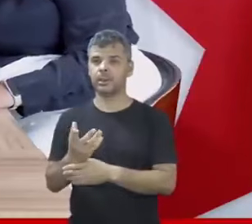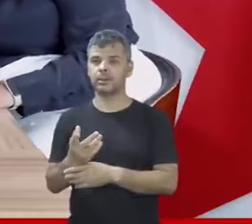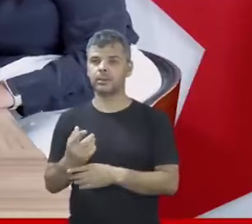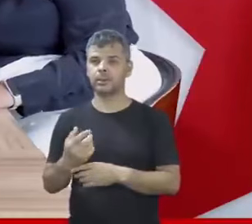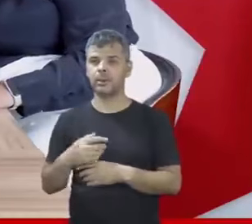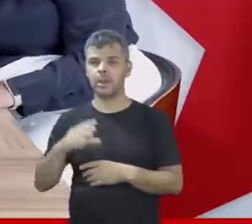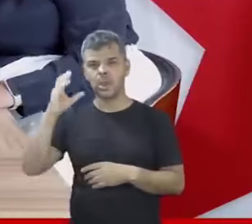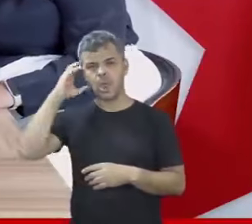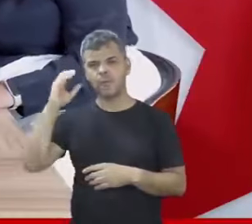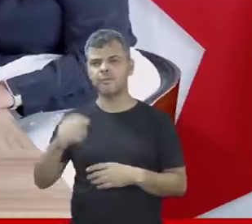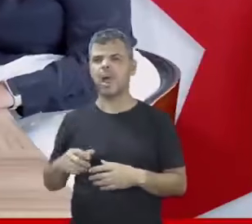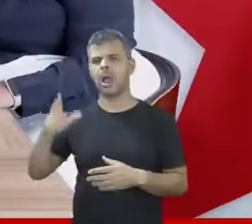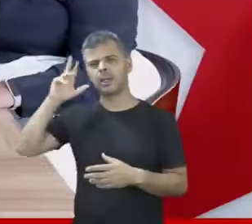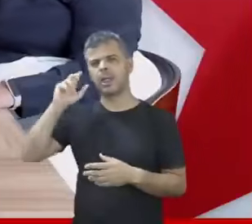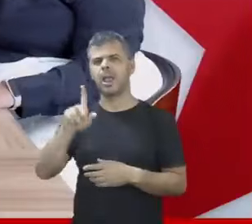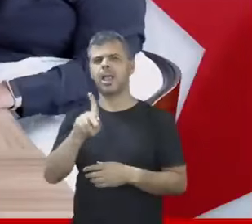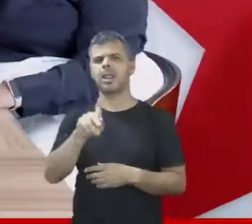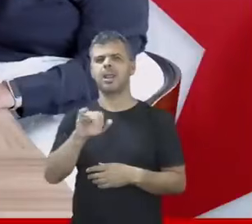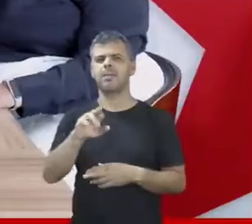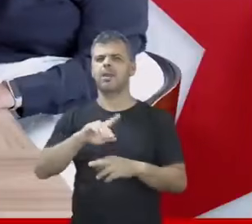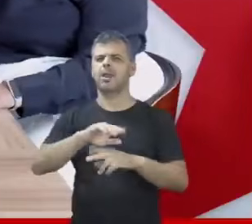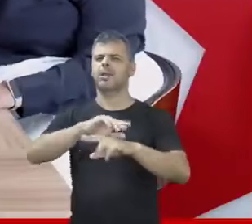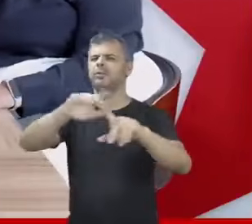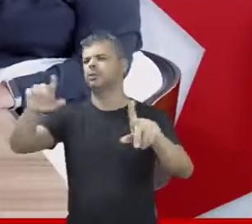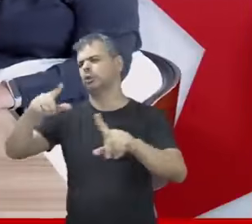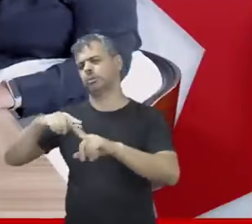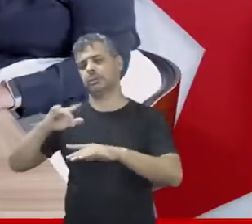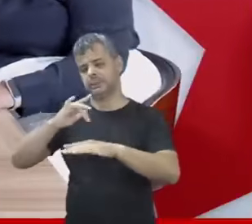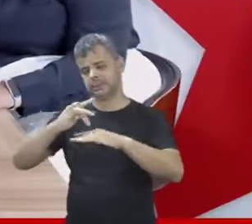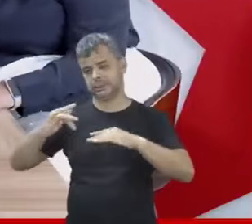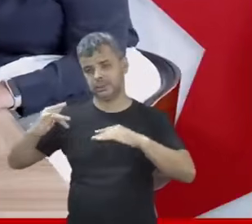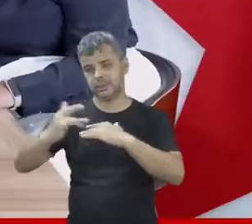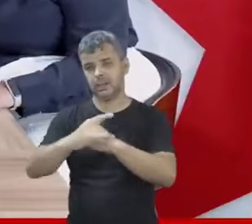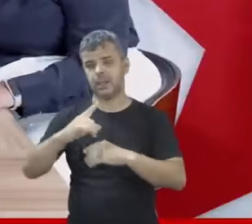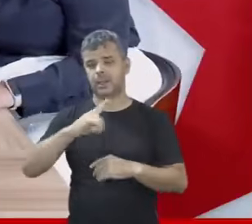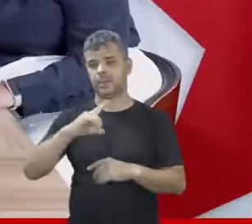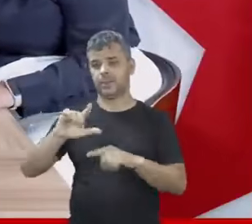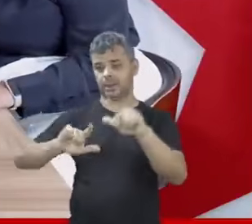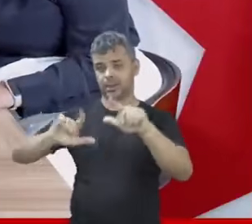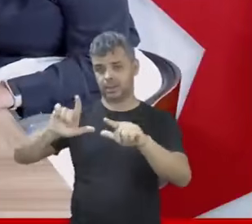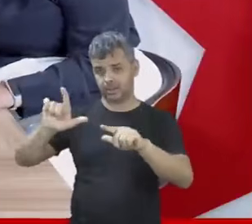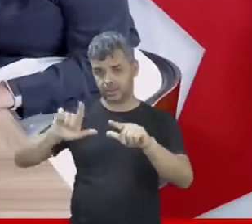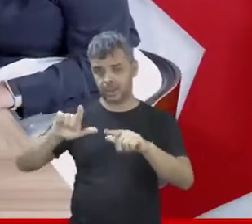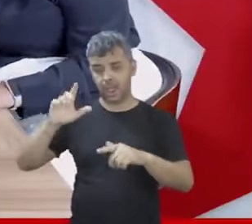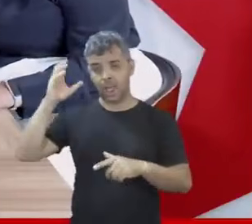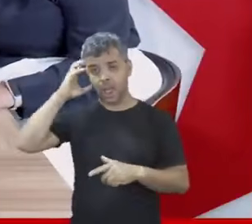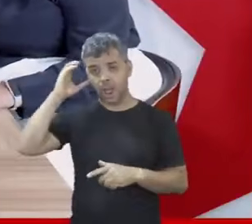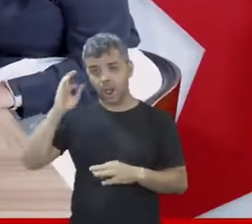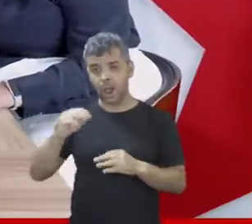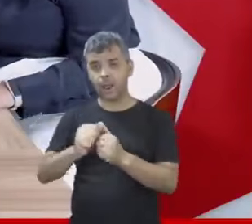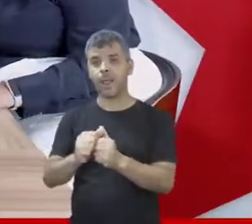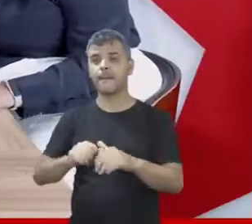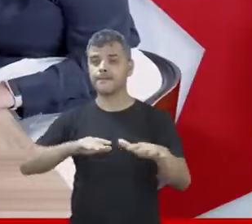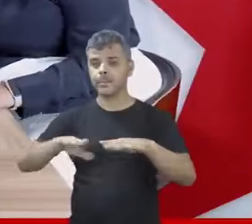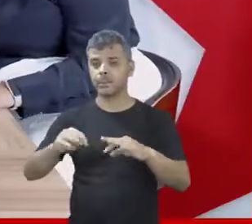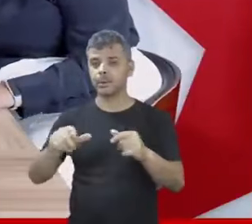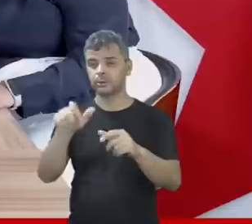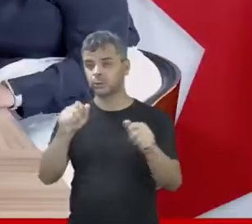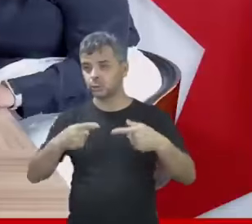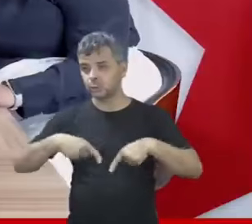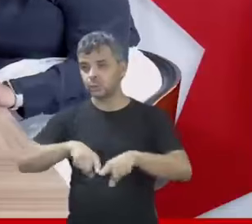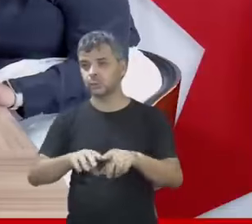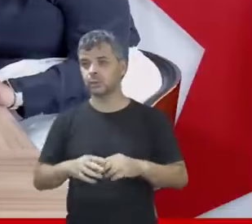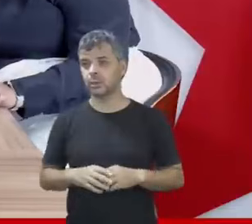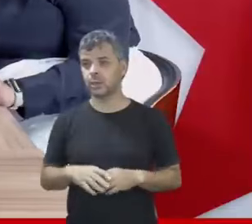da rádio, no Spotify e no que mais tiver, a TV PT, a Rádio PT, o Pode Tremer tá por lá. É